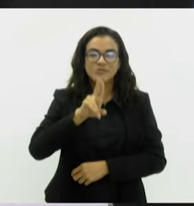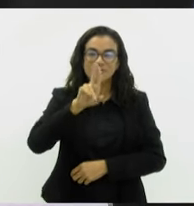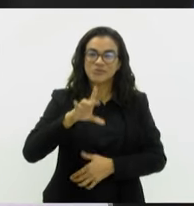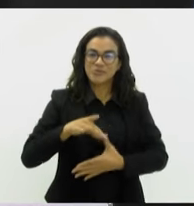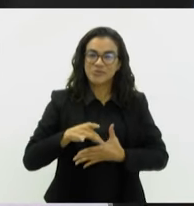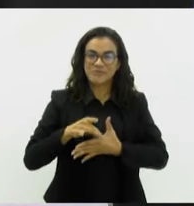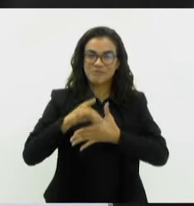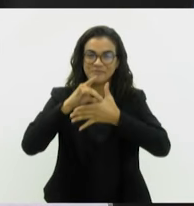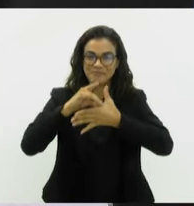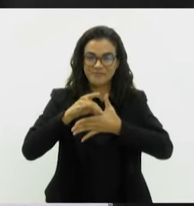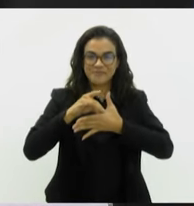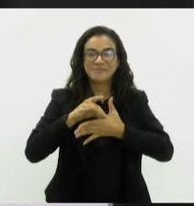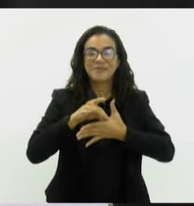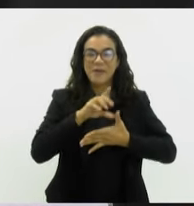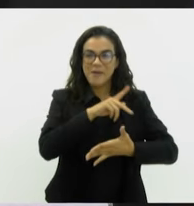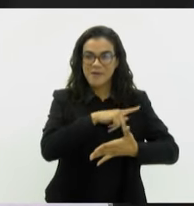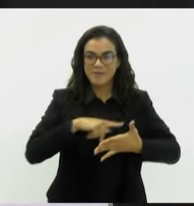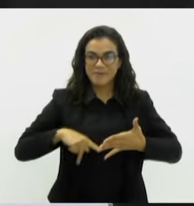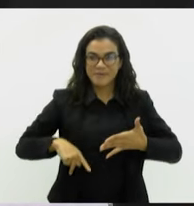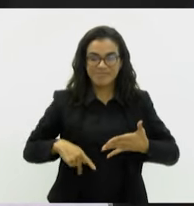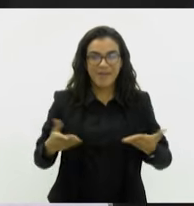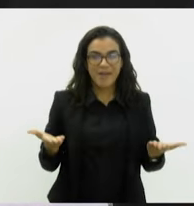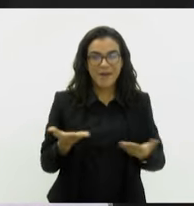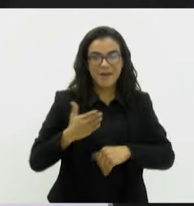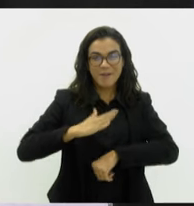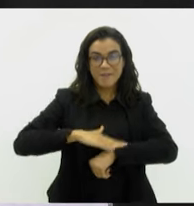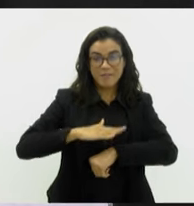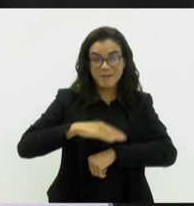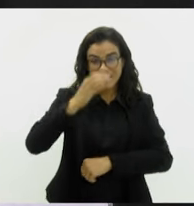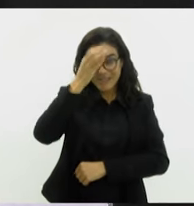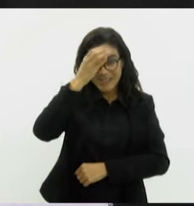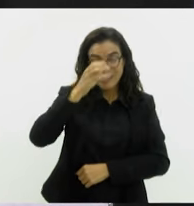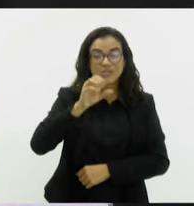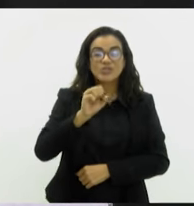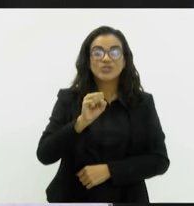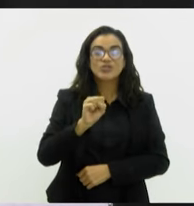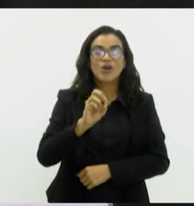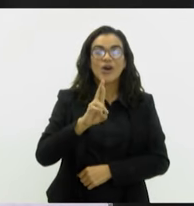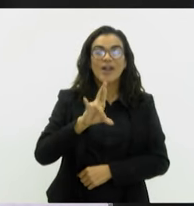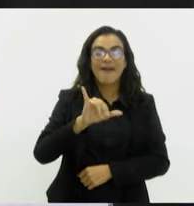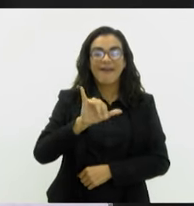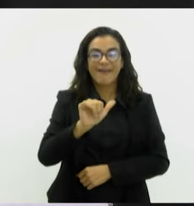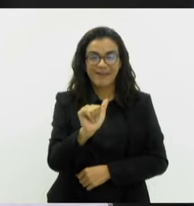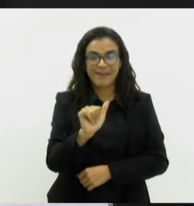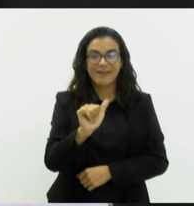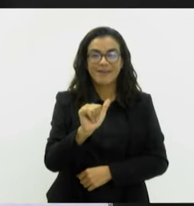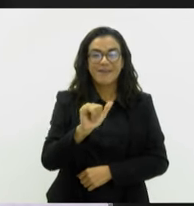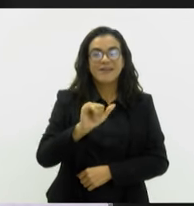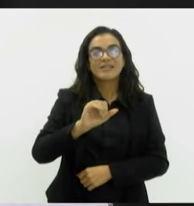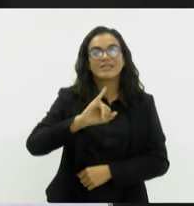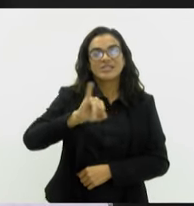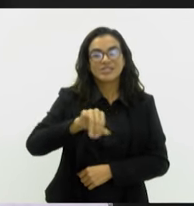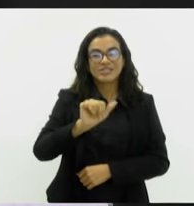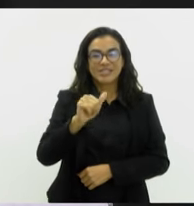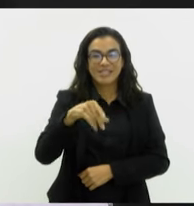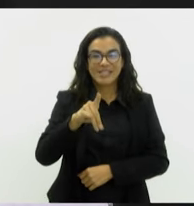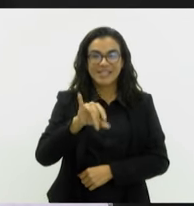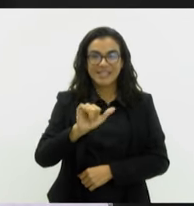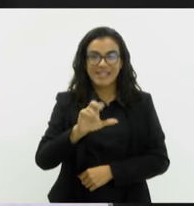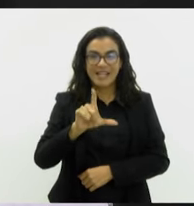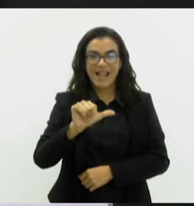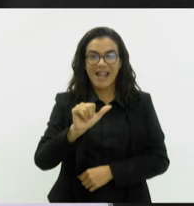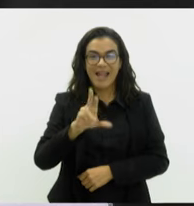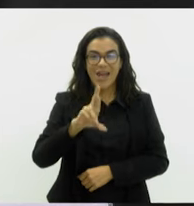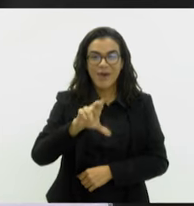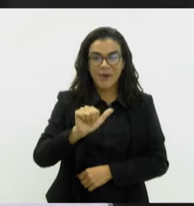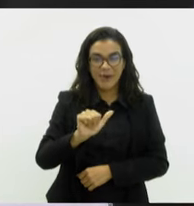presidindo a sessão nesse momento deputada Soraia Santos Jandira feg Laura Carneiro